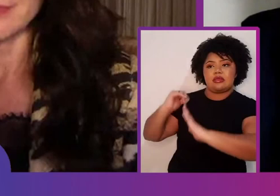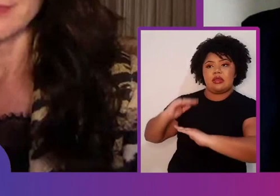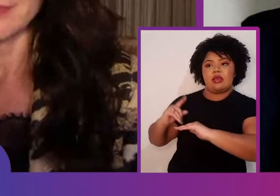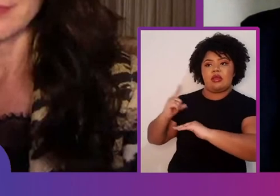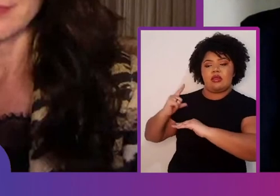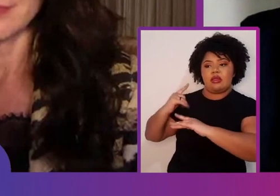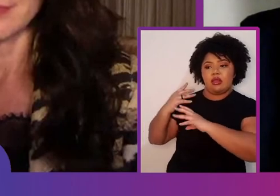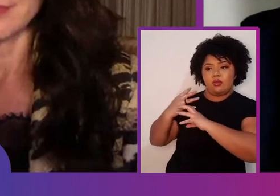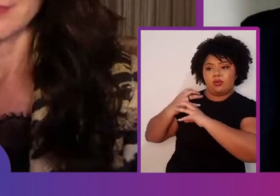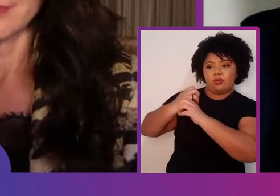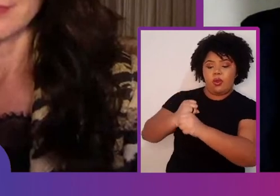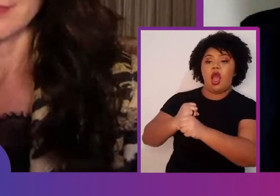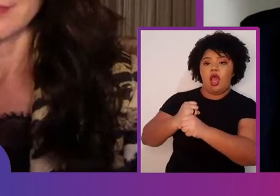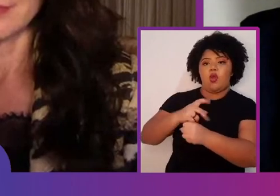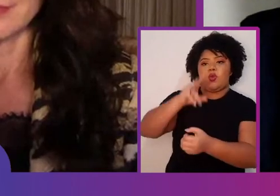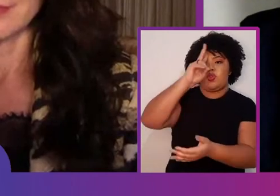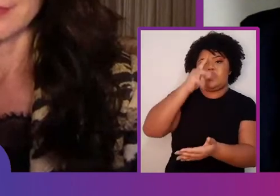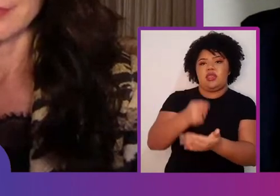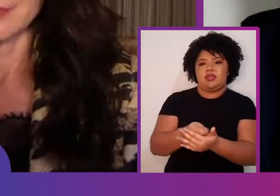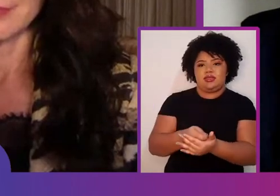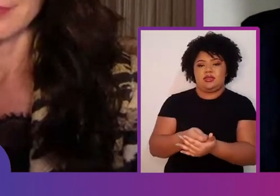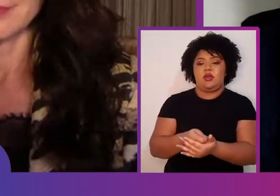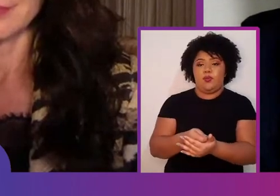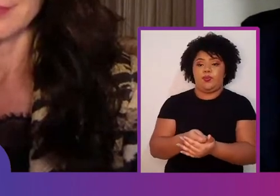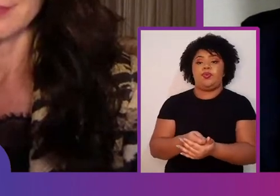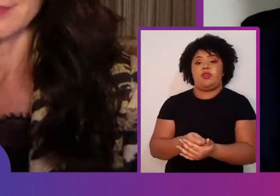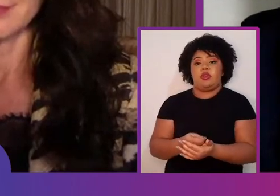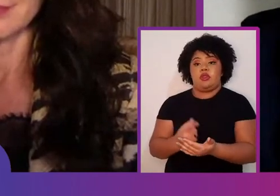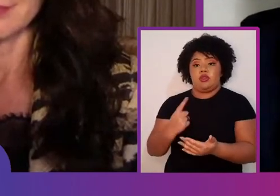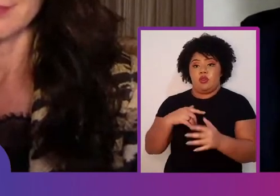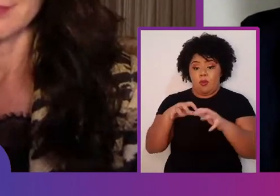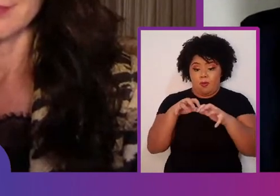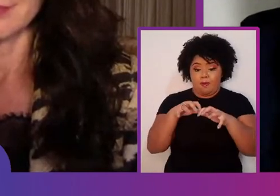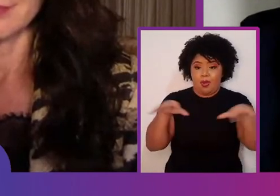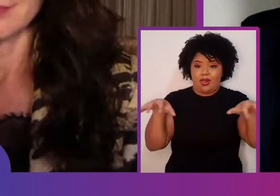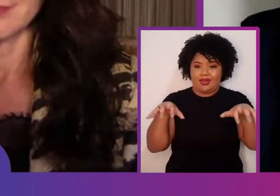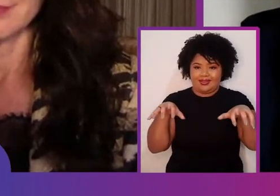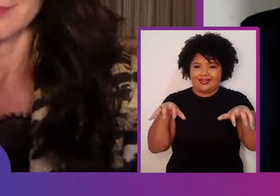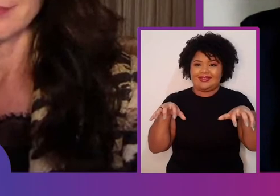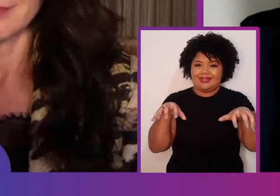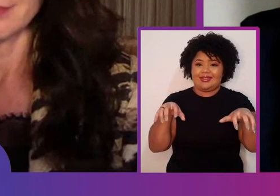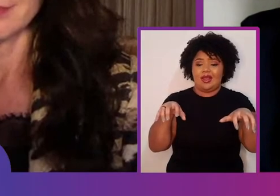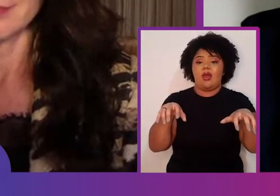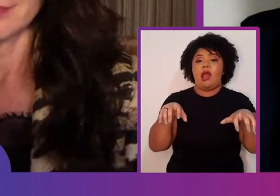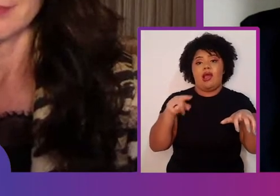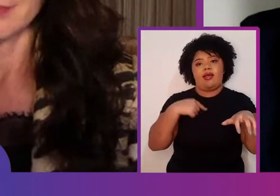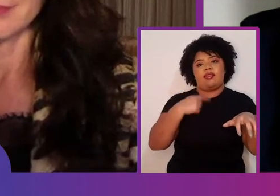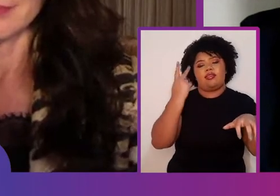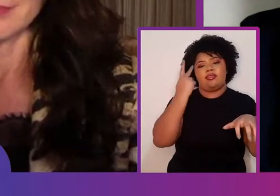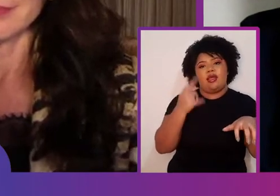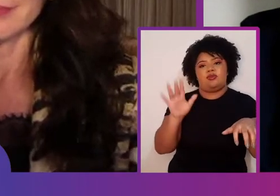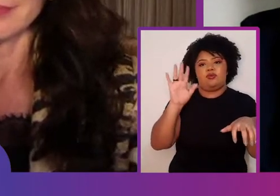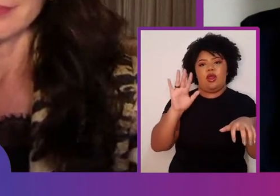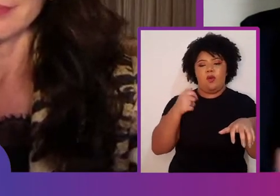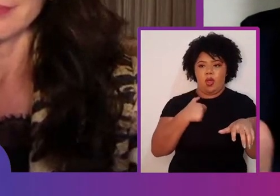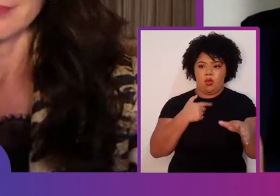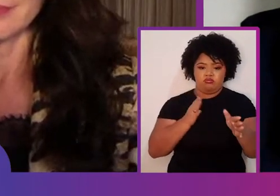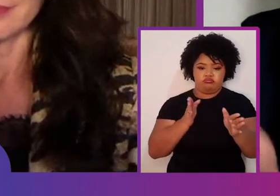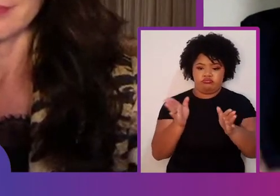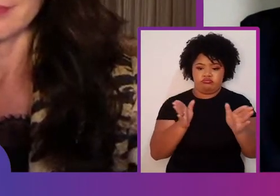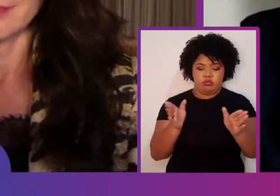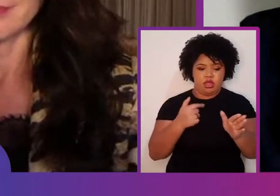tem. Então, a polarização é uma coisa muito natural a partir do processo